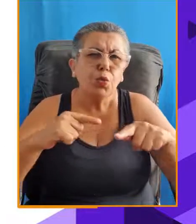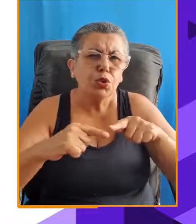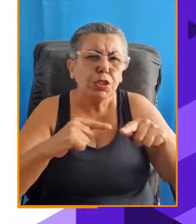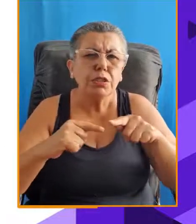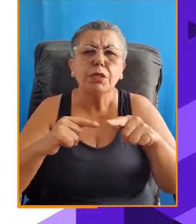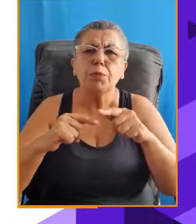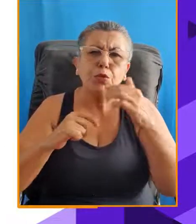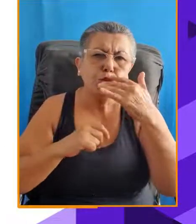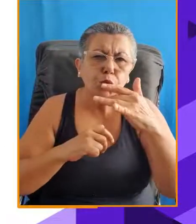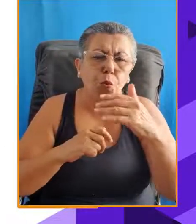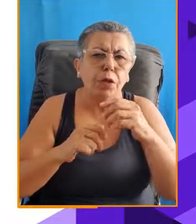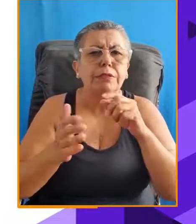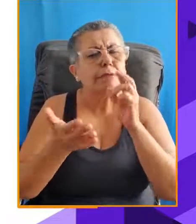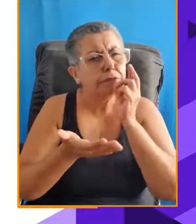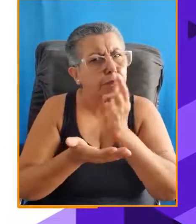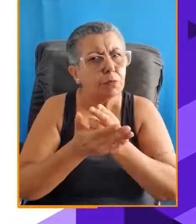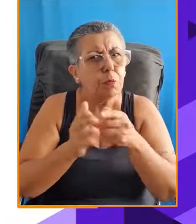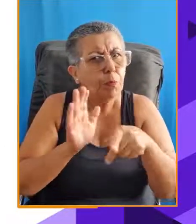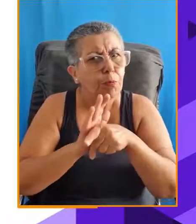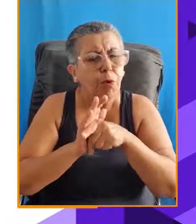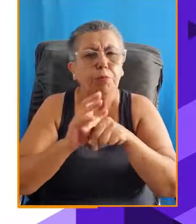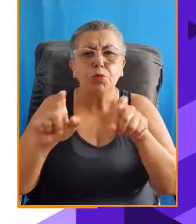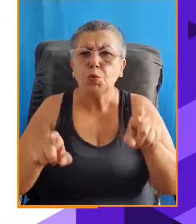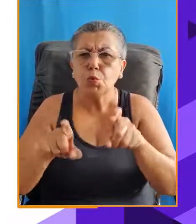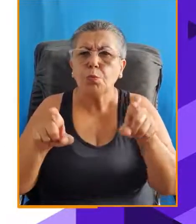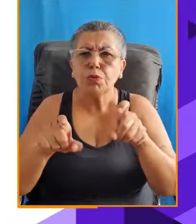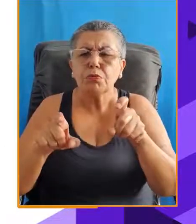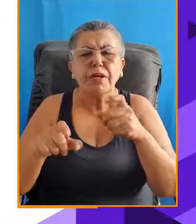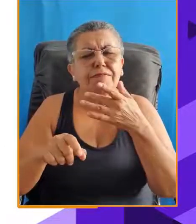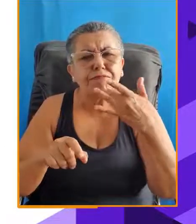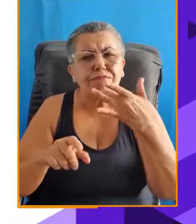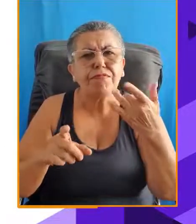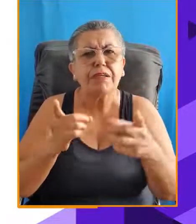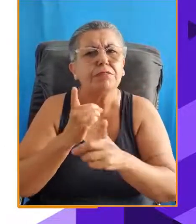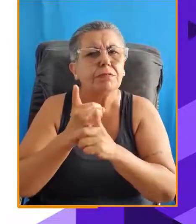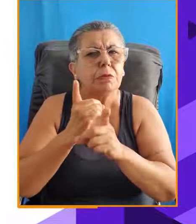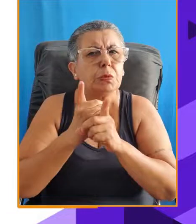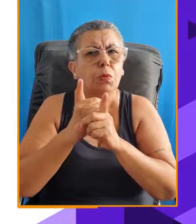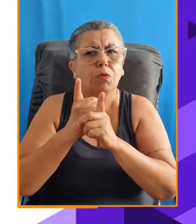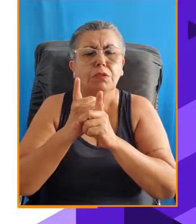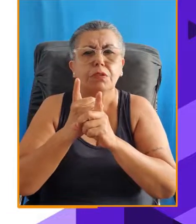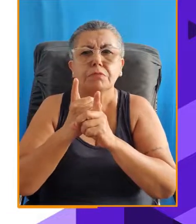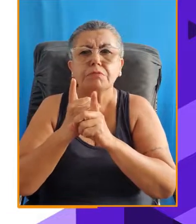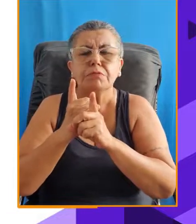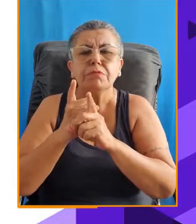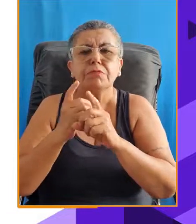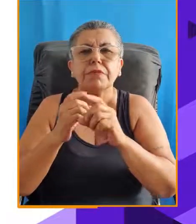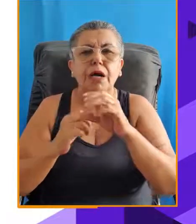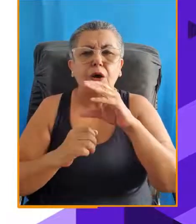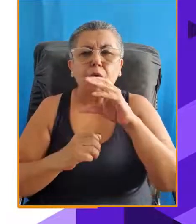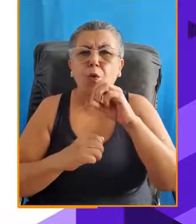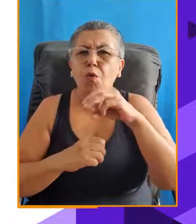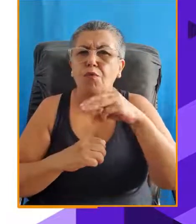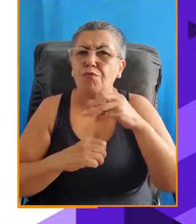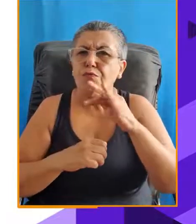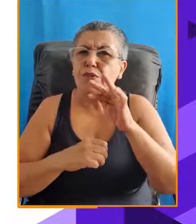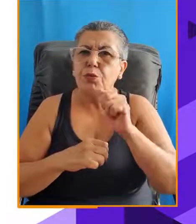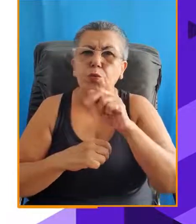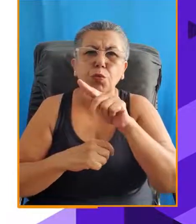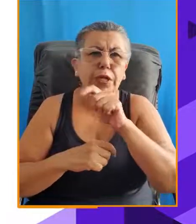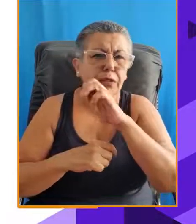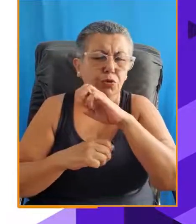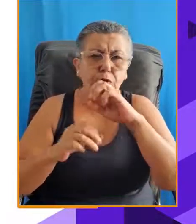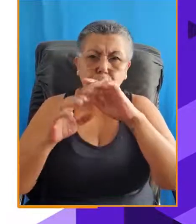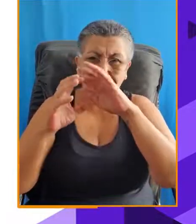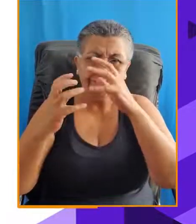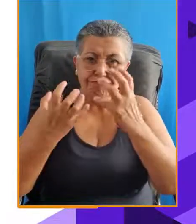cores no dispositivo. Nos computadores é facilmente encontrado nas configurações. Essa